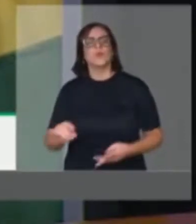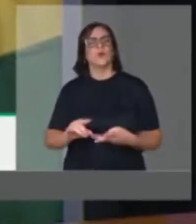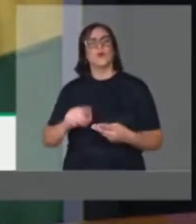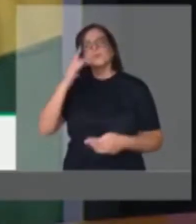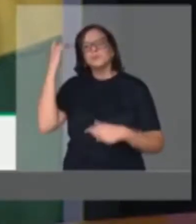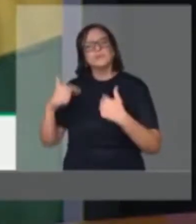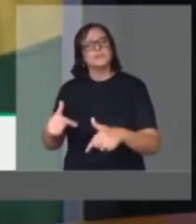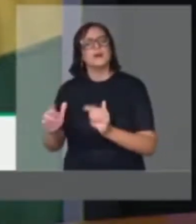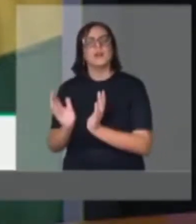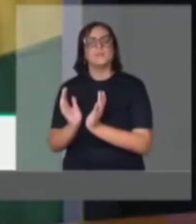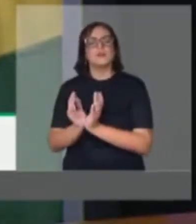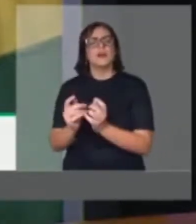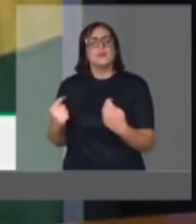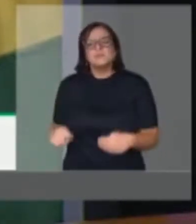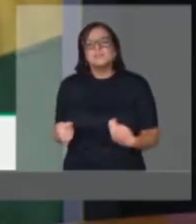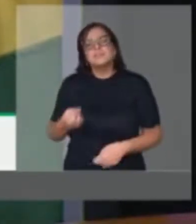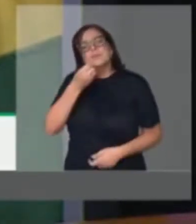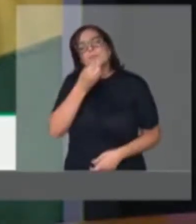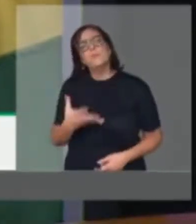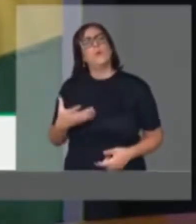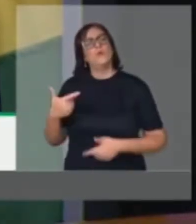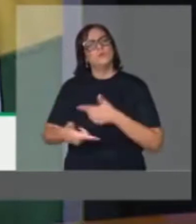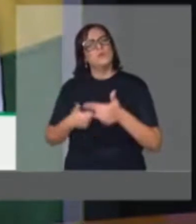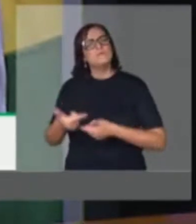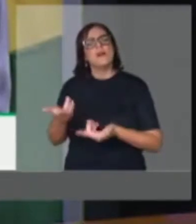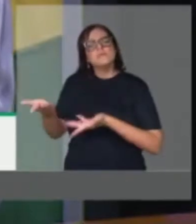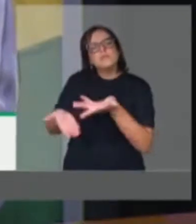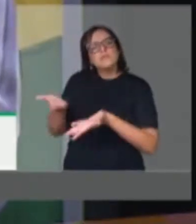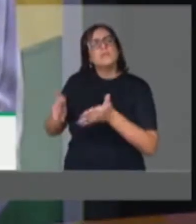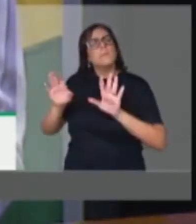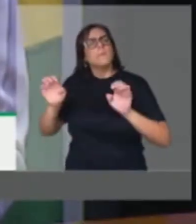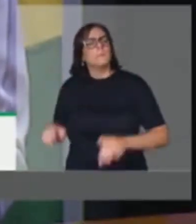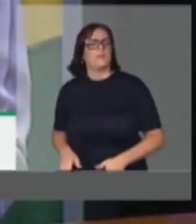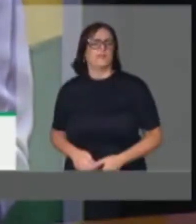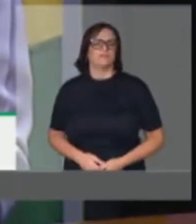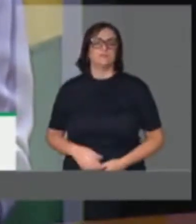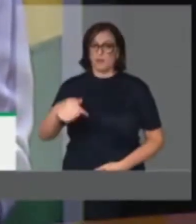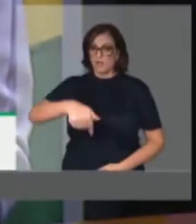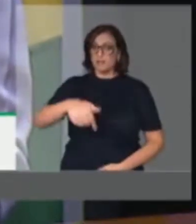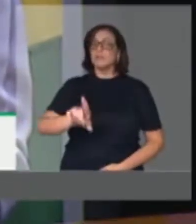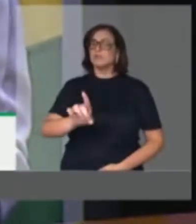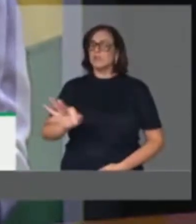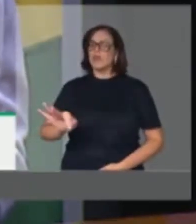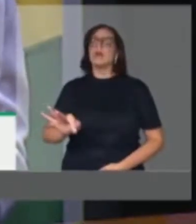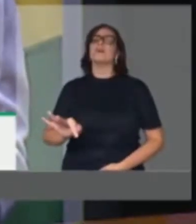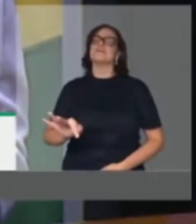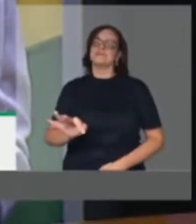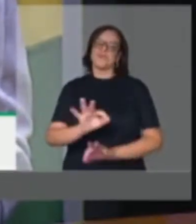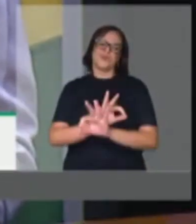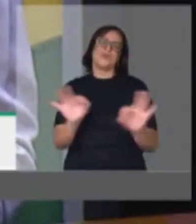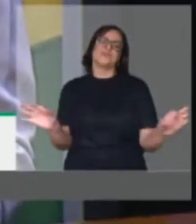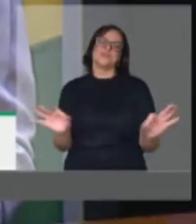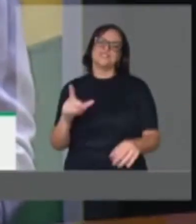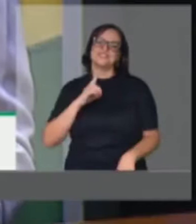efetivamente prestar o serviço de qualidade e apae aqui do df um exemplo junto com a direção